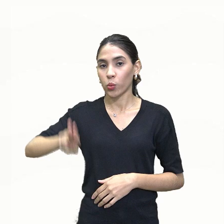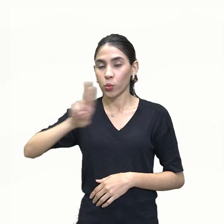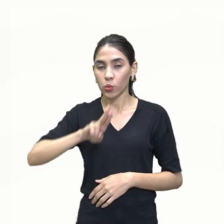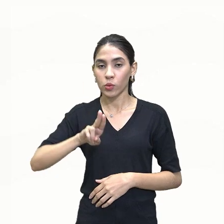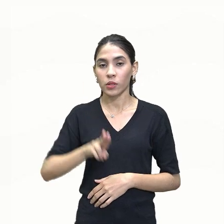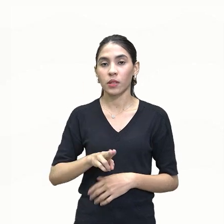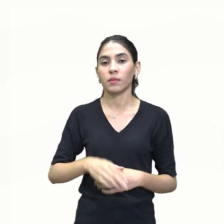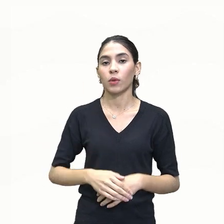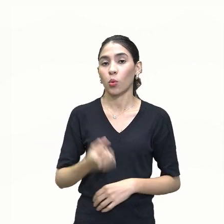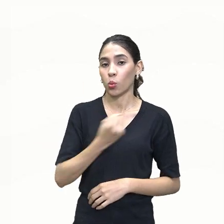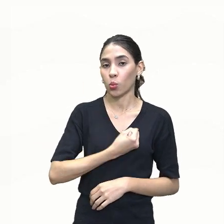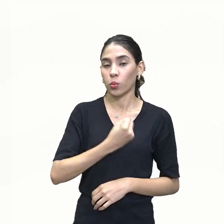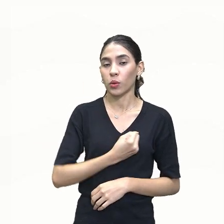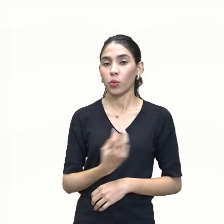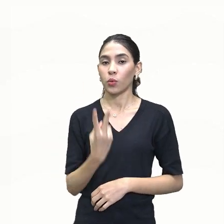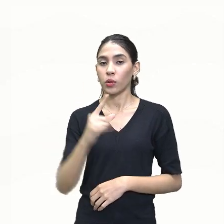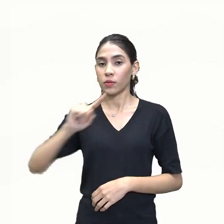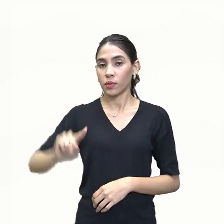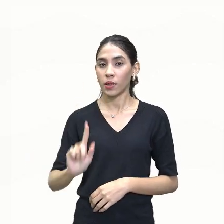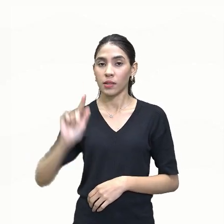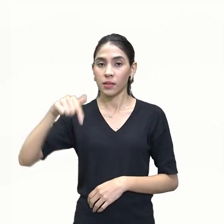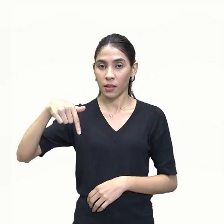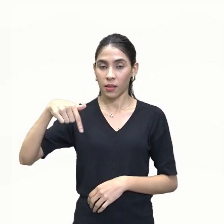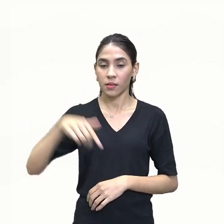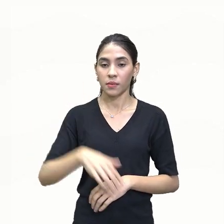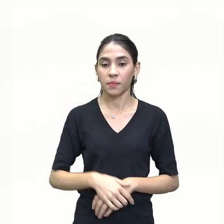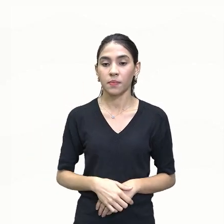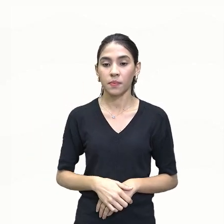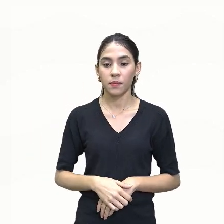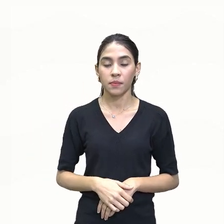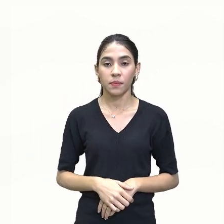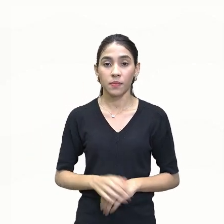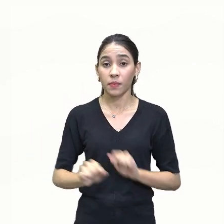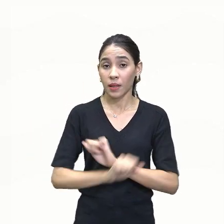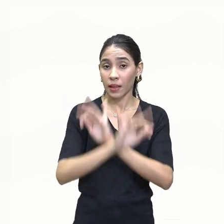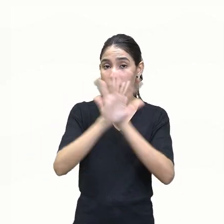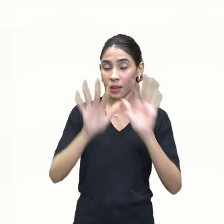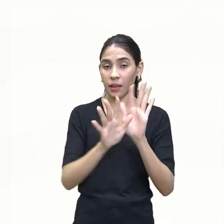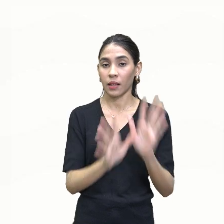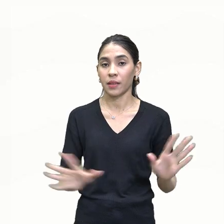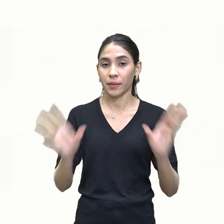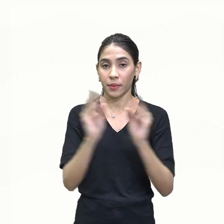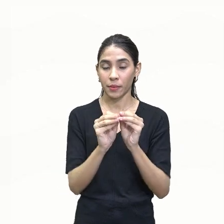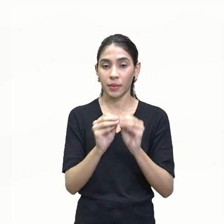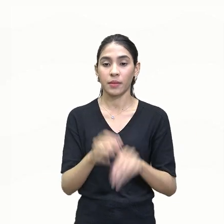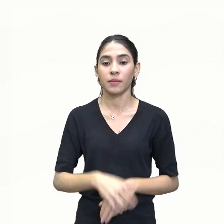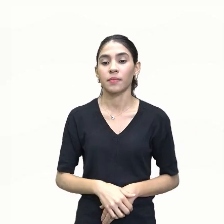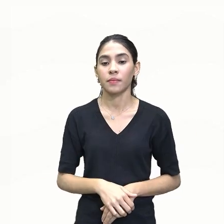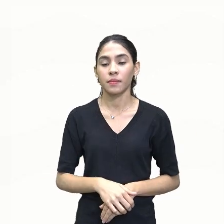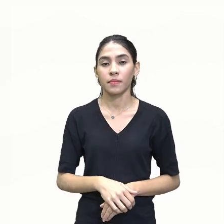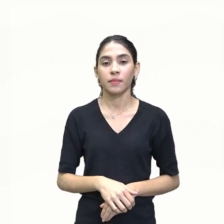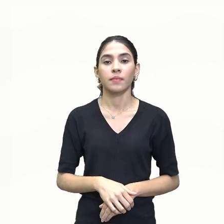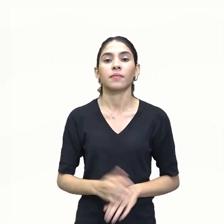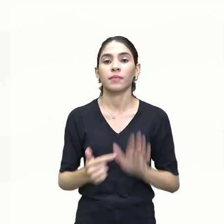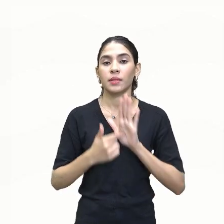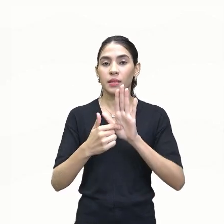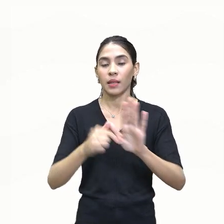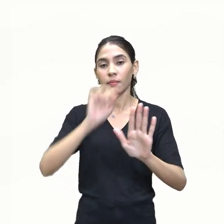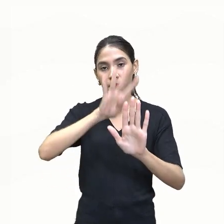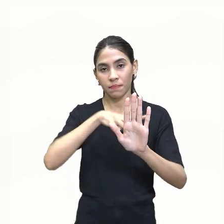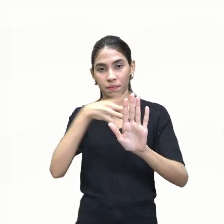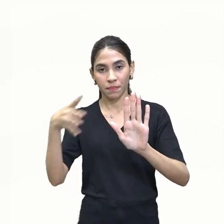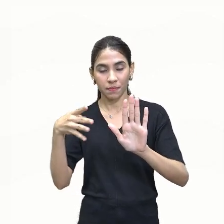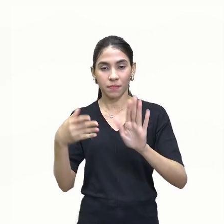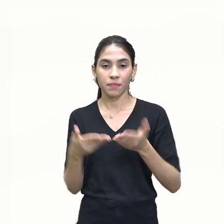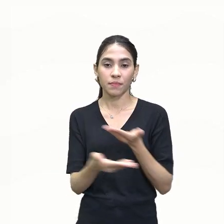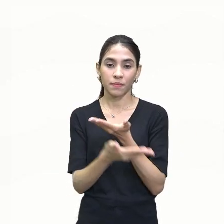como 2,7, tá ok? Então, para ficar claro e resumido, trouxemos aqui uma tabela para vocês,